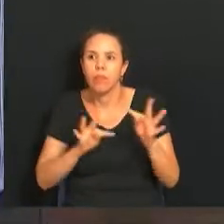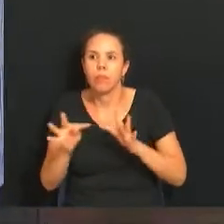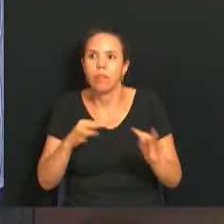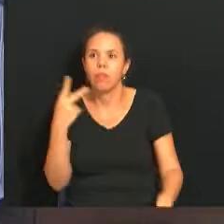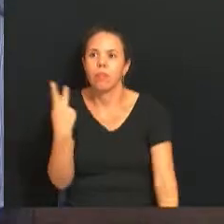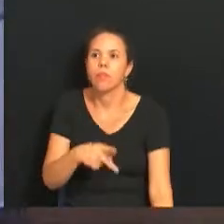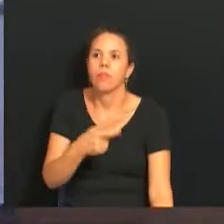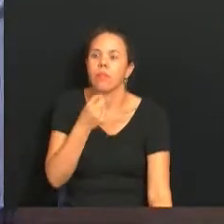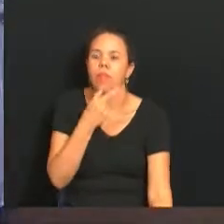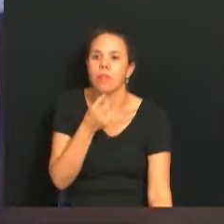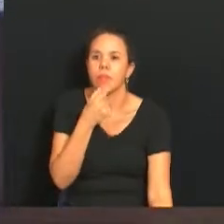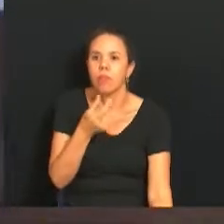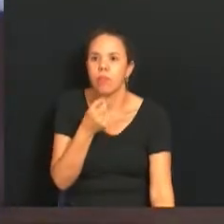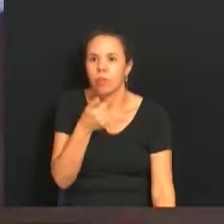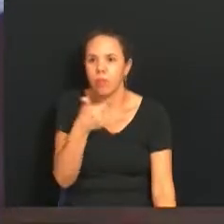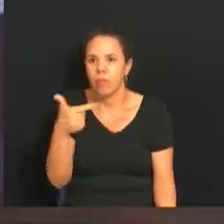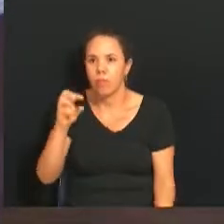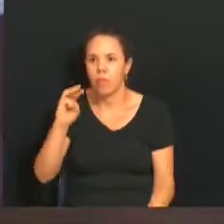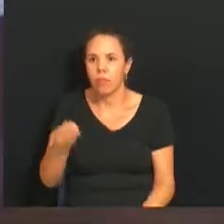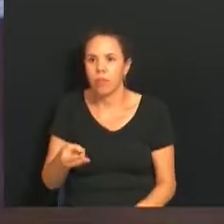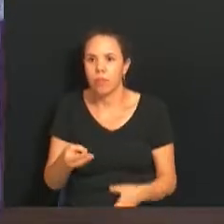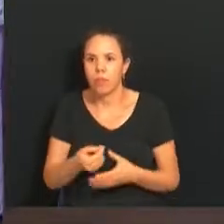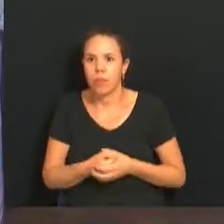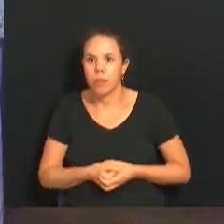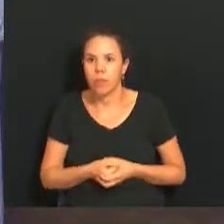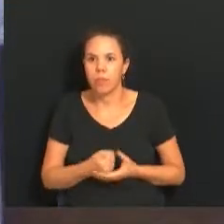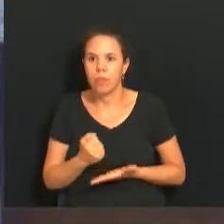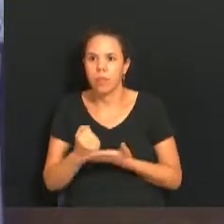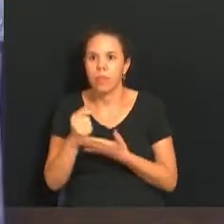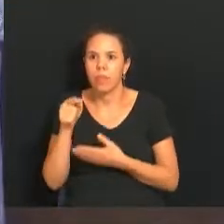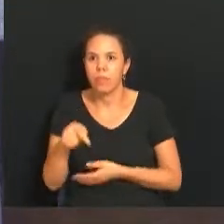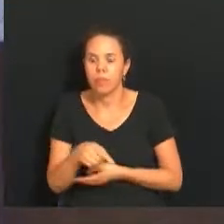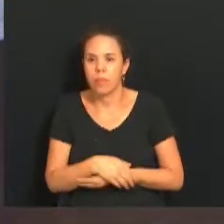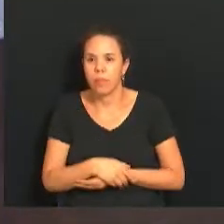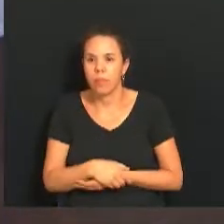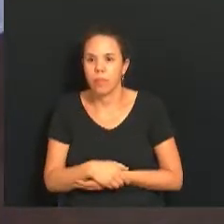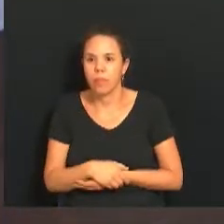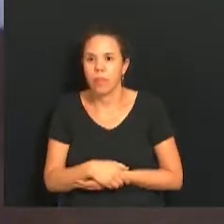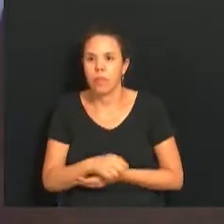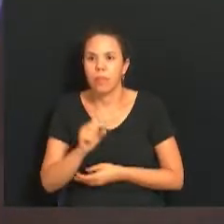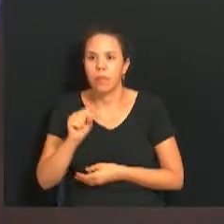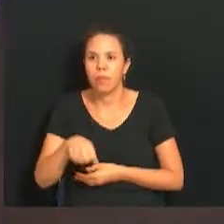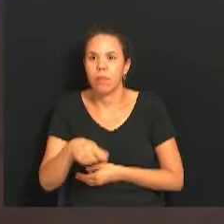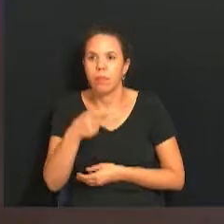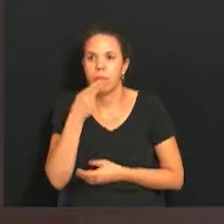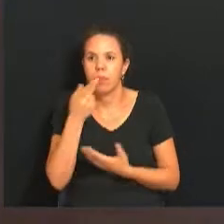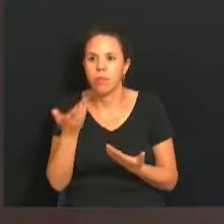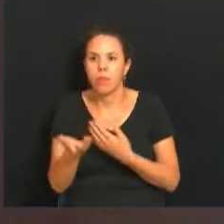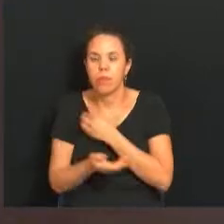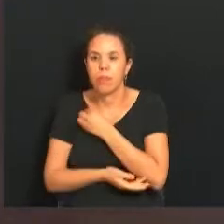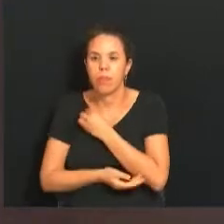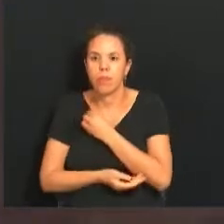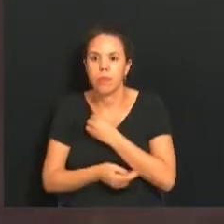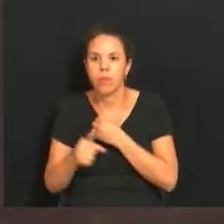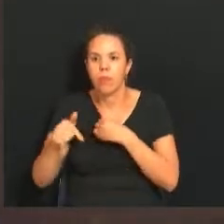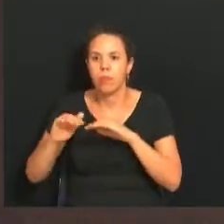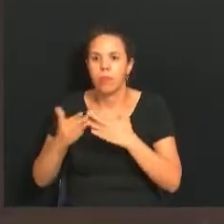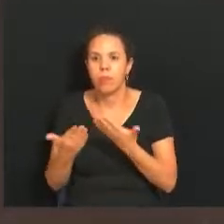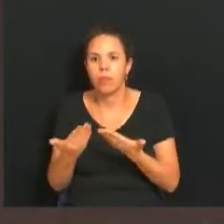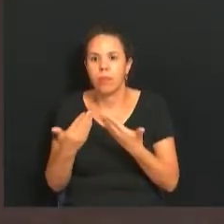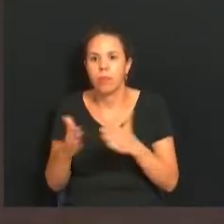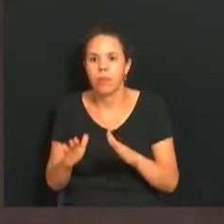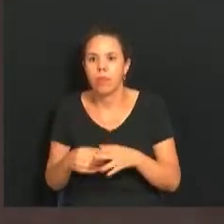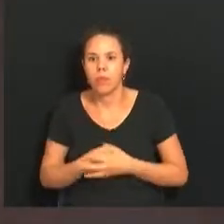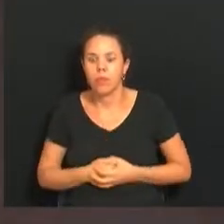remédio que custa 12 milhões. Vocês estão ajudando aqui, né? Então, e aí eu digo assim, o Vila Teixeira abriu as portas,